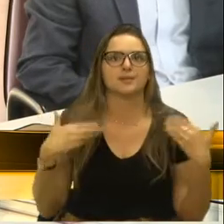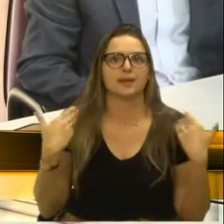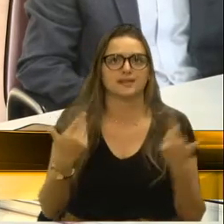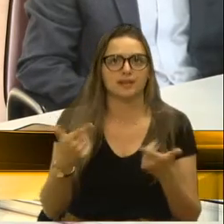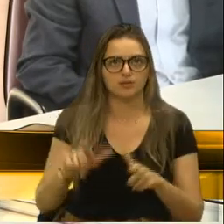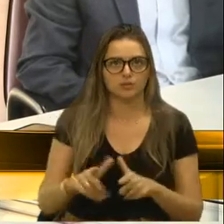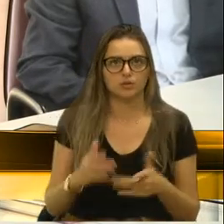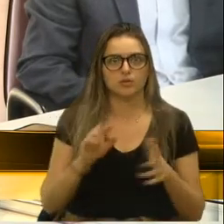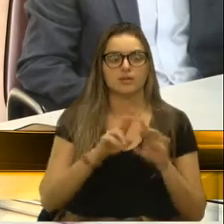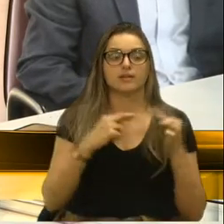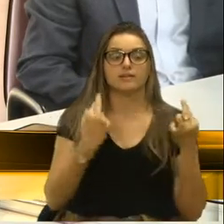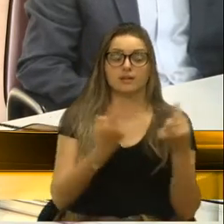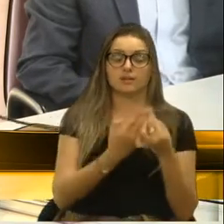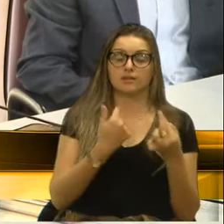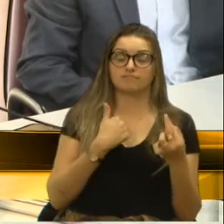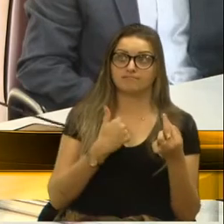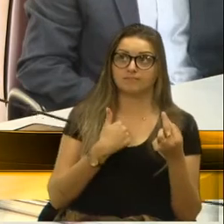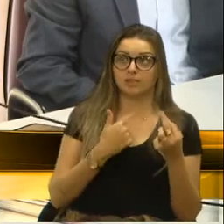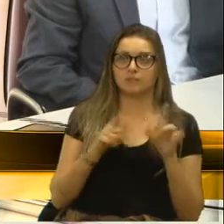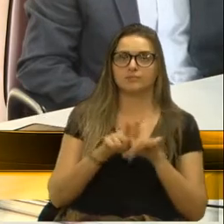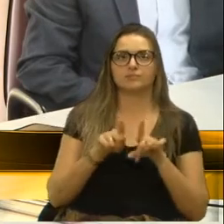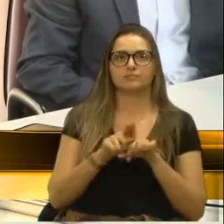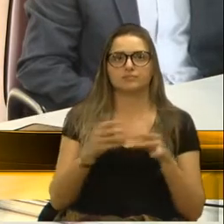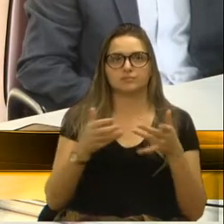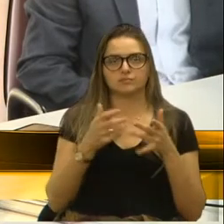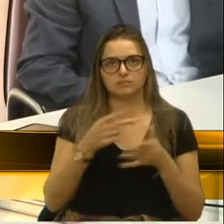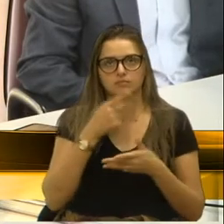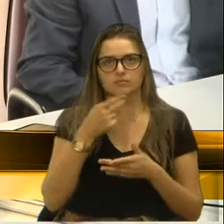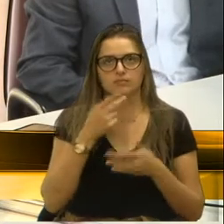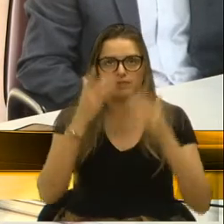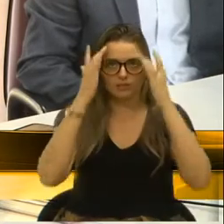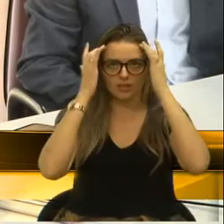atenção naquela reunião, e aí eu também quero abordar novamente